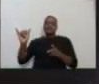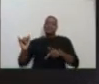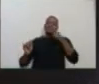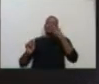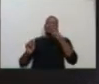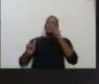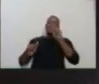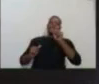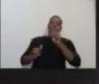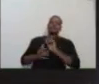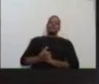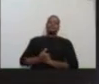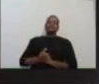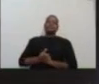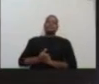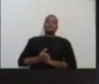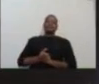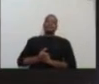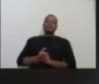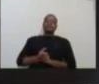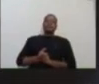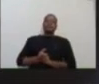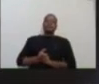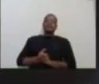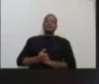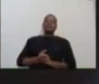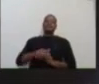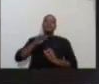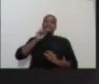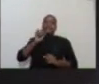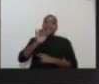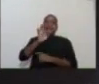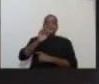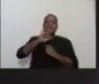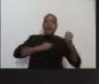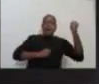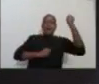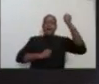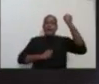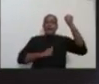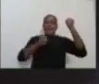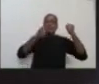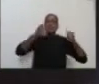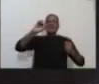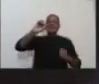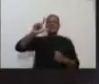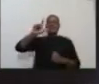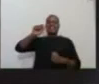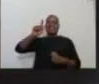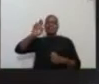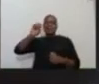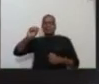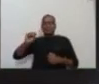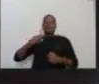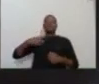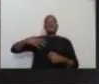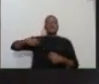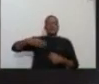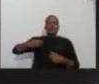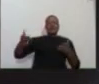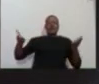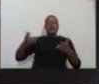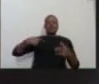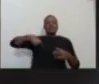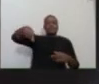tendo um forró com 10 léguas, um filho de hoje vai, mas não vai com 20 braças dar um recado do